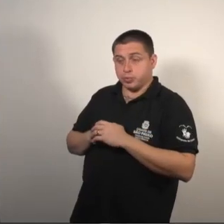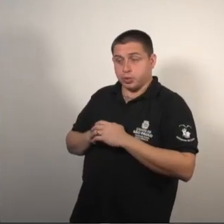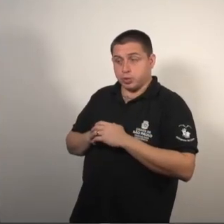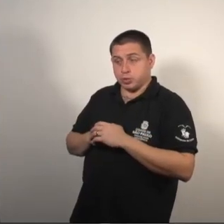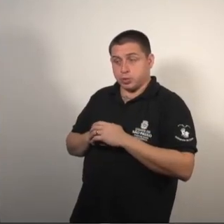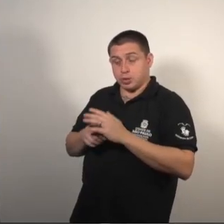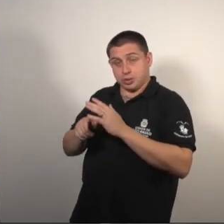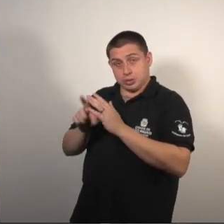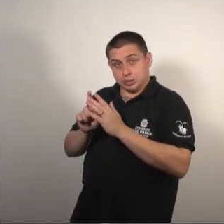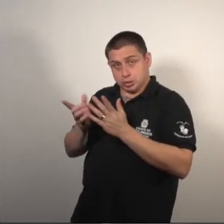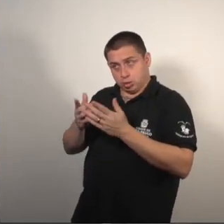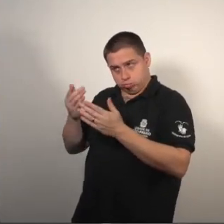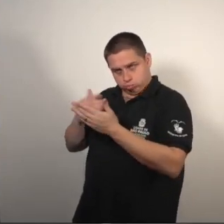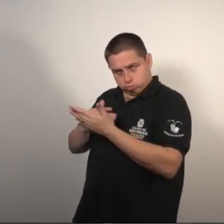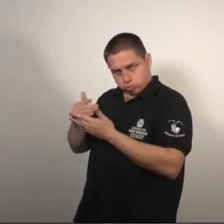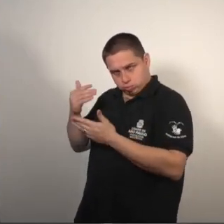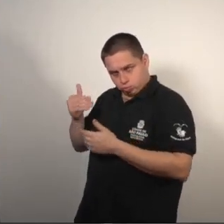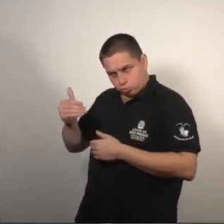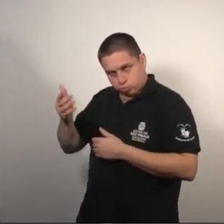colocadas anteriormente,